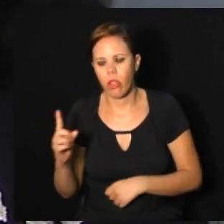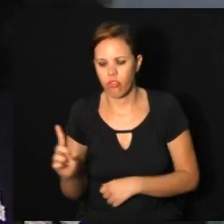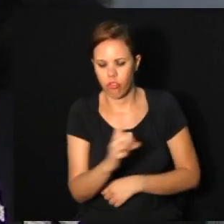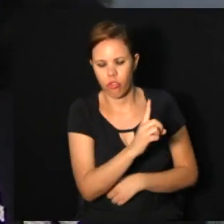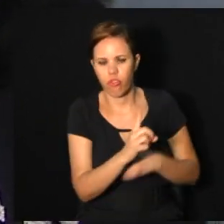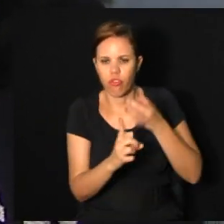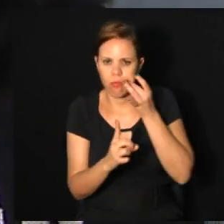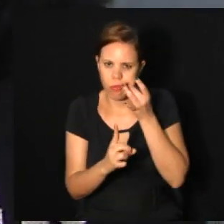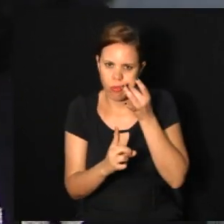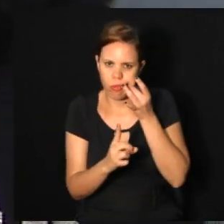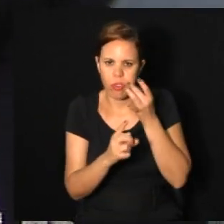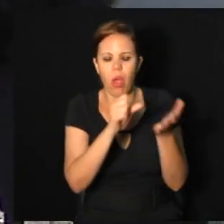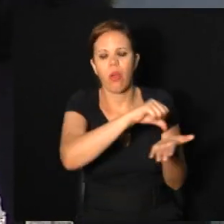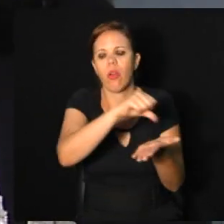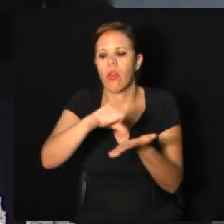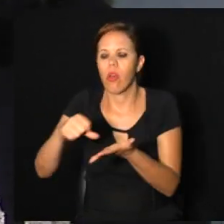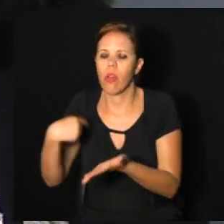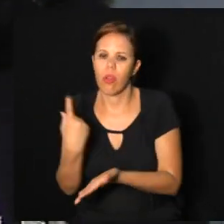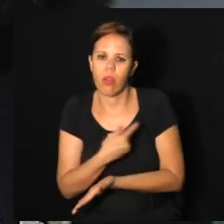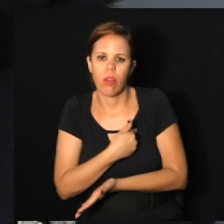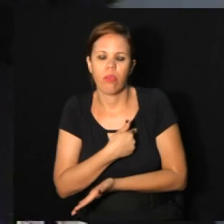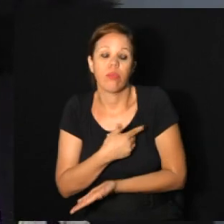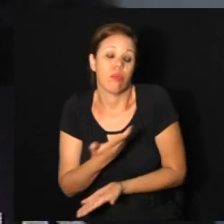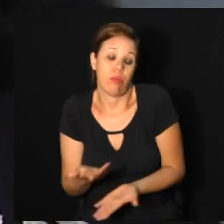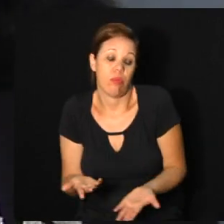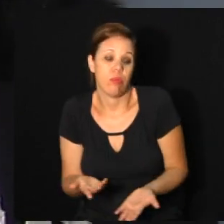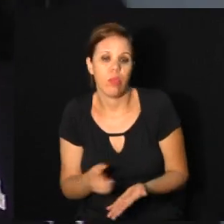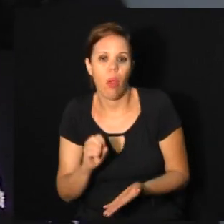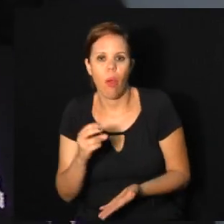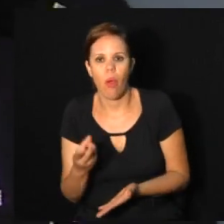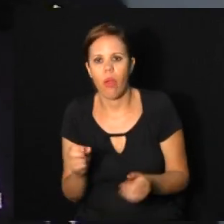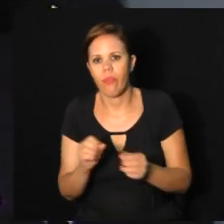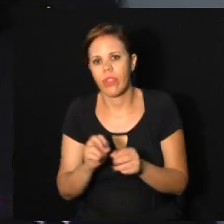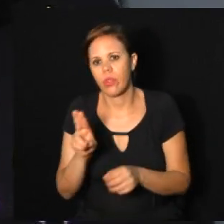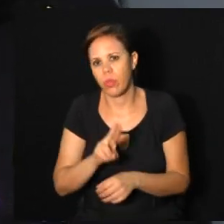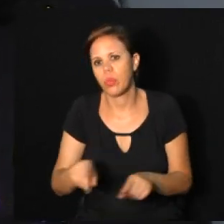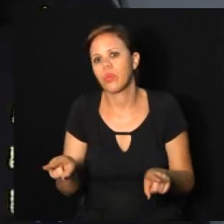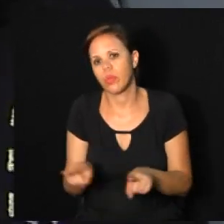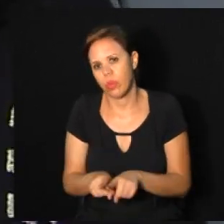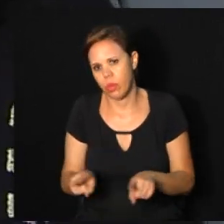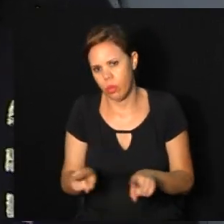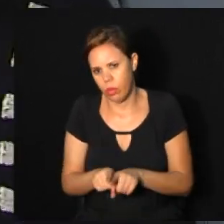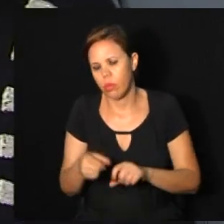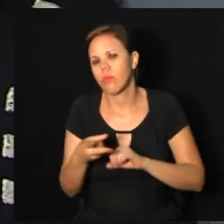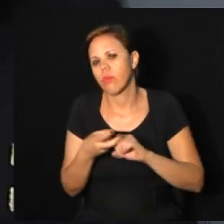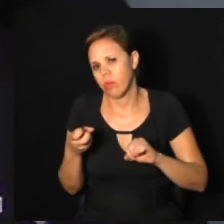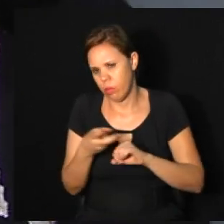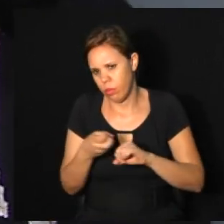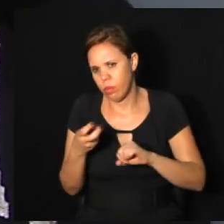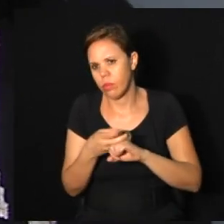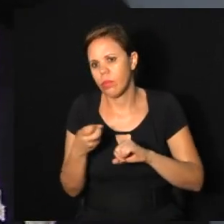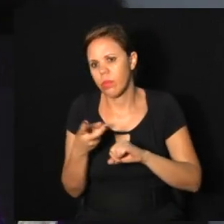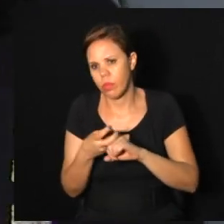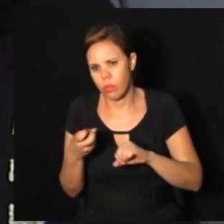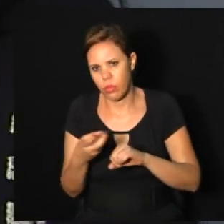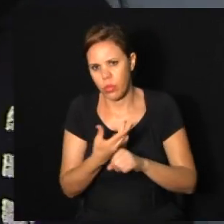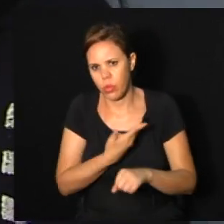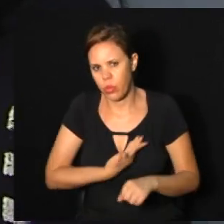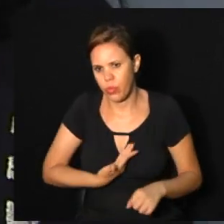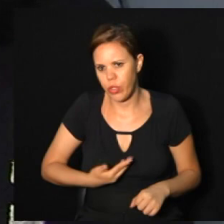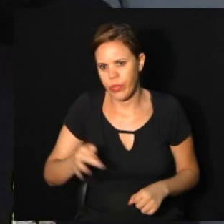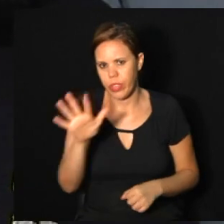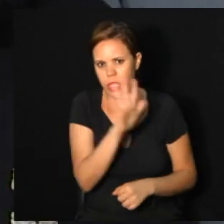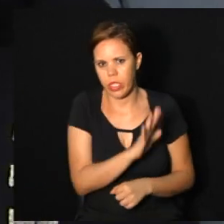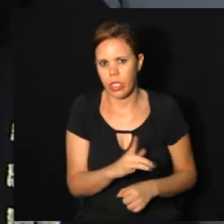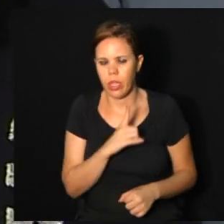dos postos de atendimento para o nosso atendimento presencial ou fazer uso também dos aplicativos do governo federal, né? Que aí a gente